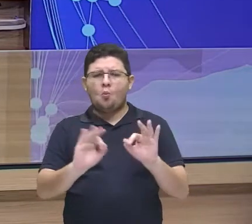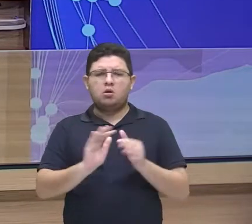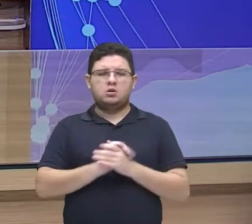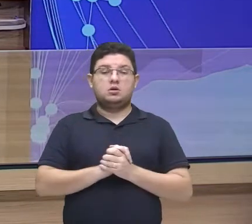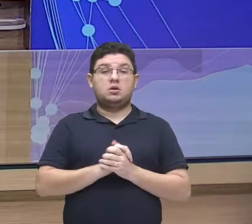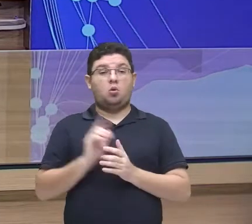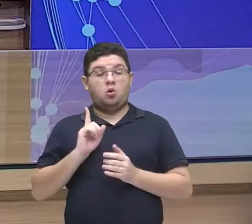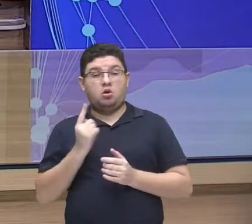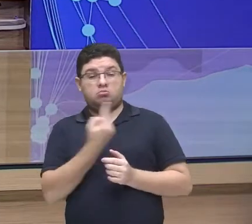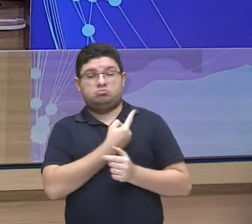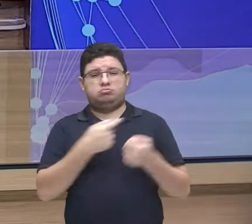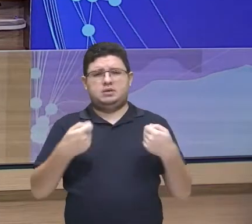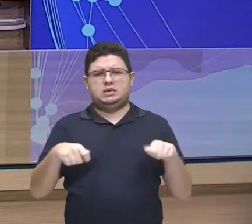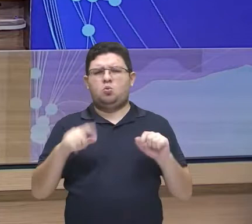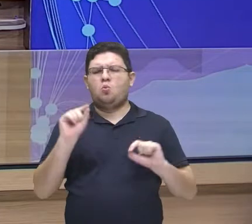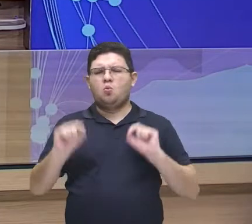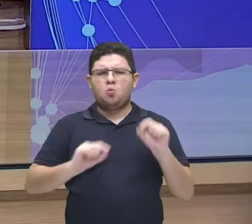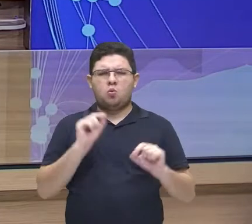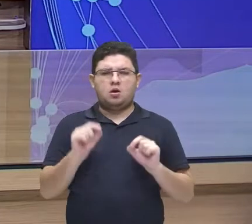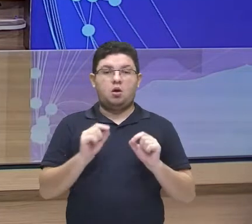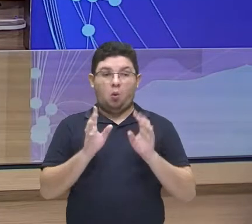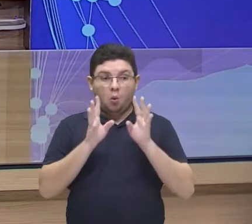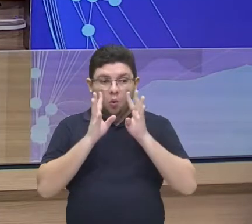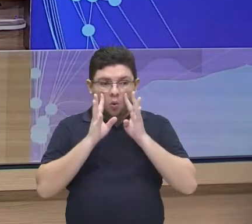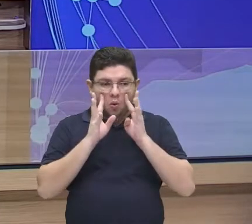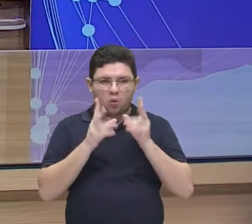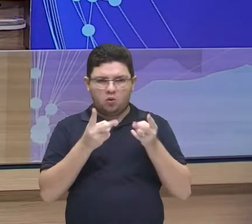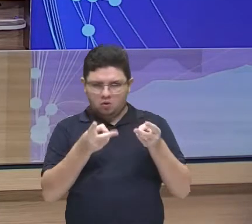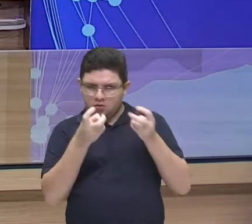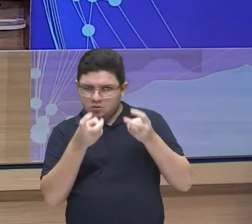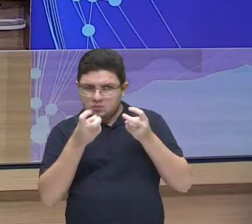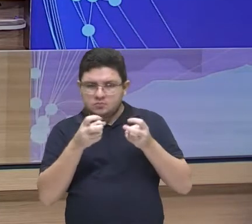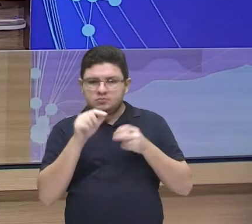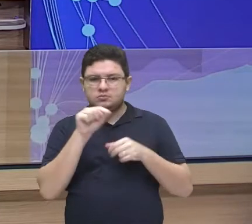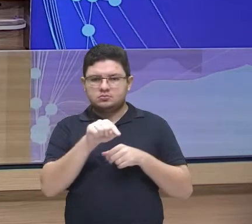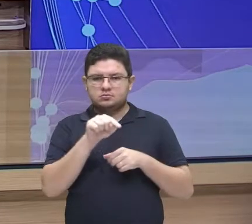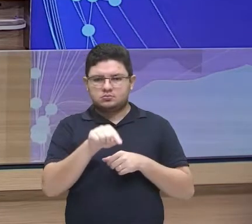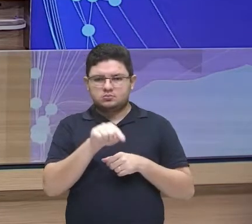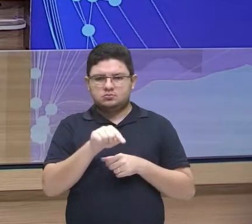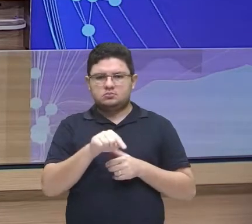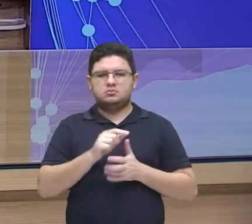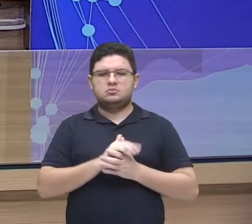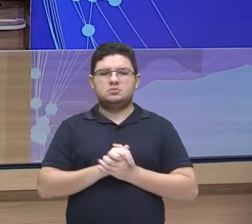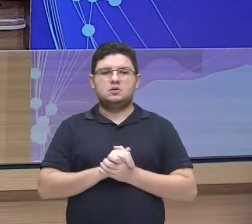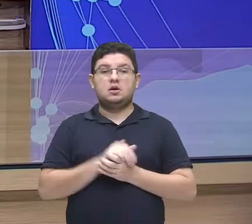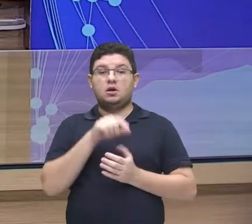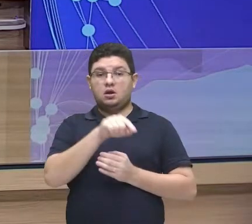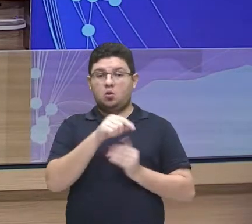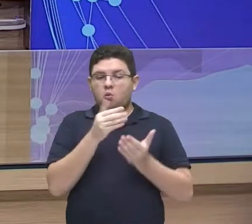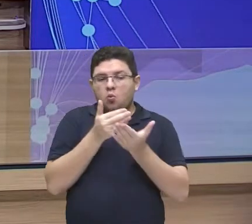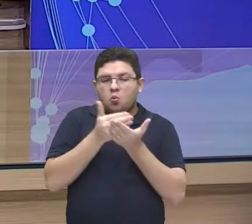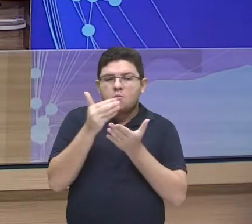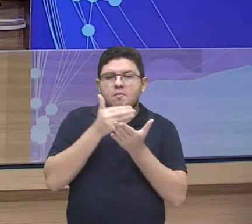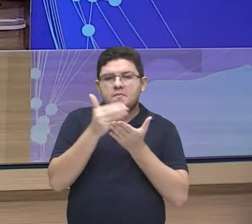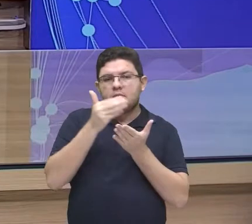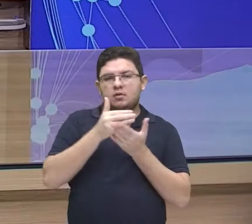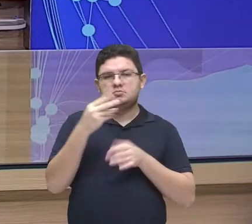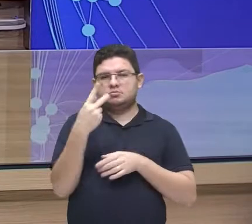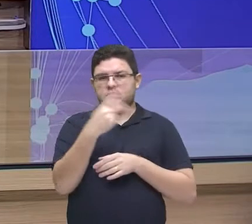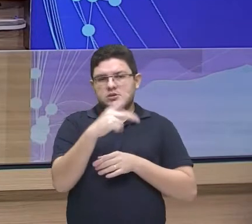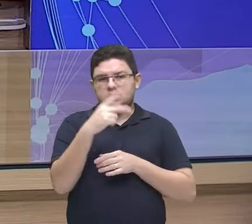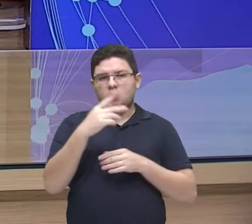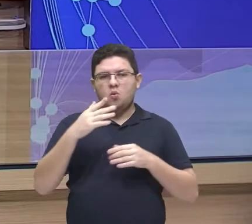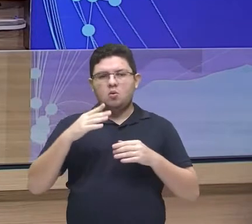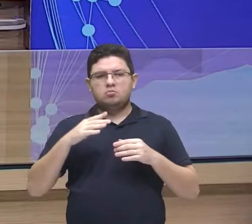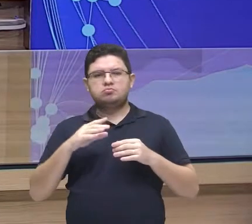exatamente a observação. Ele vai começar a se conhecer. E ele vai começar,